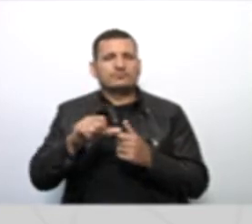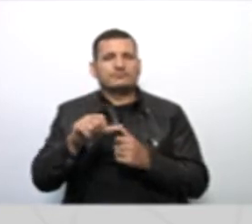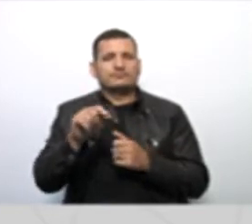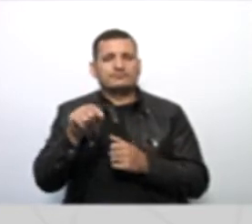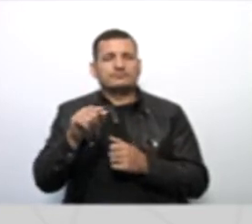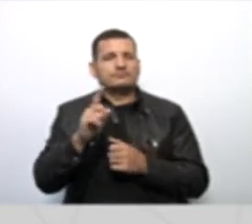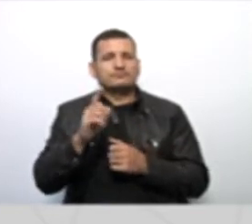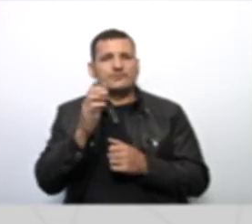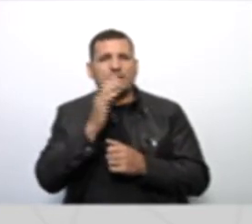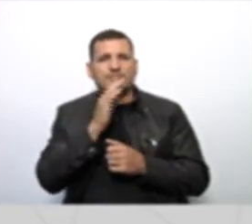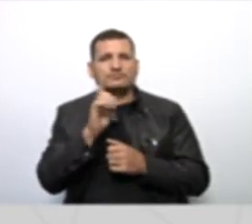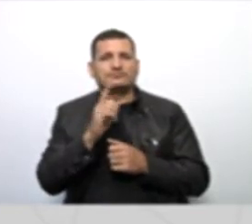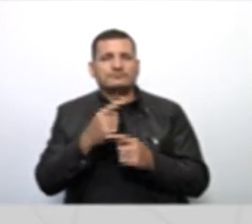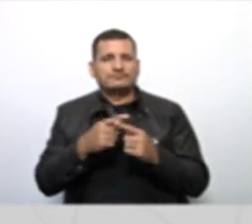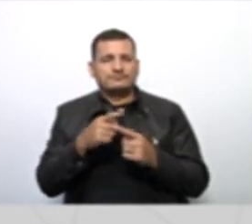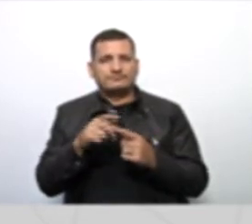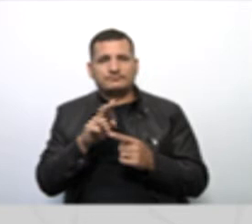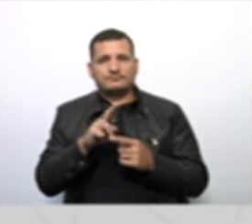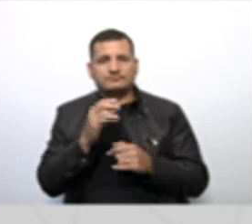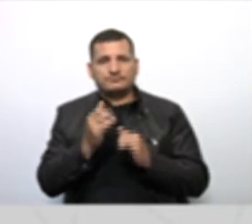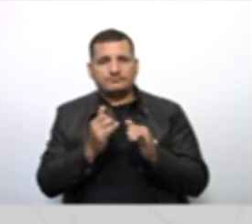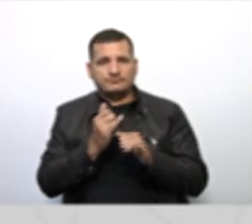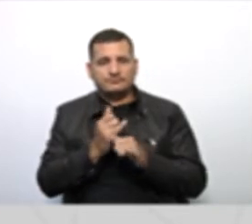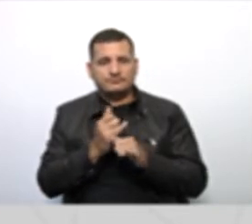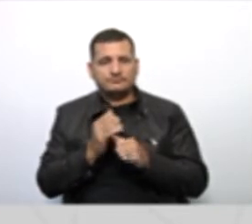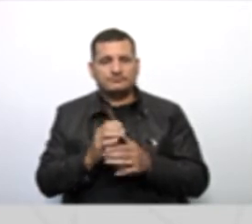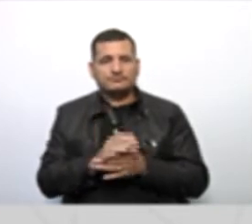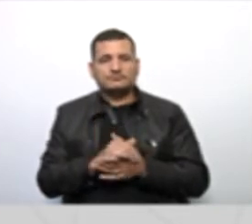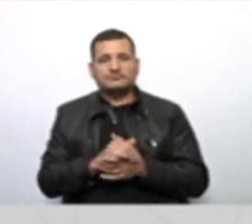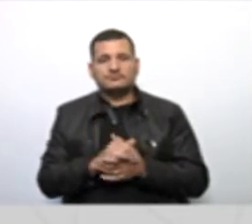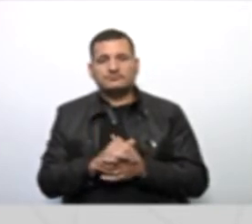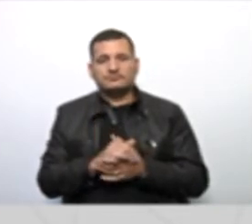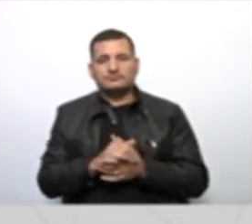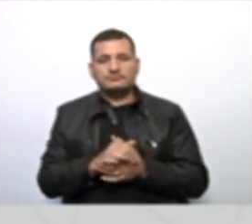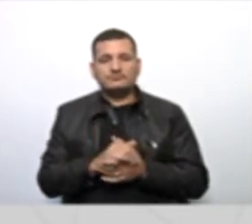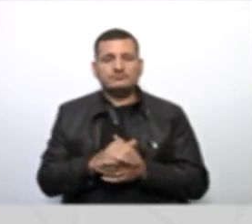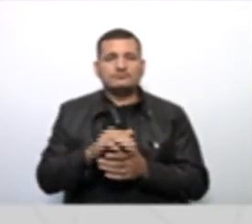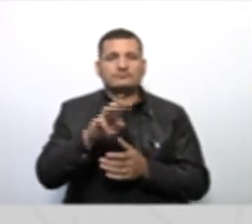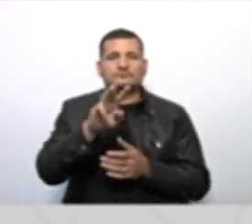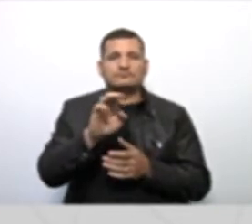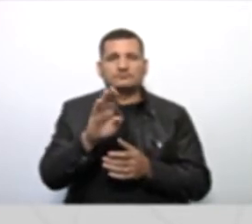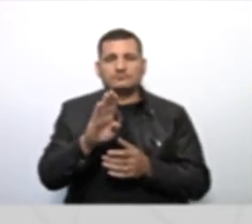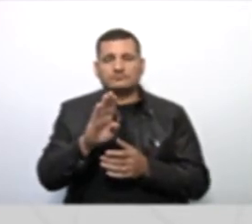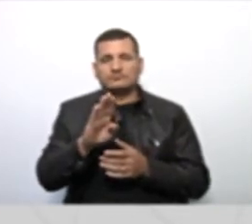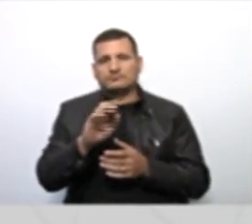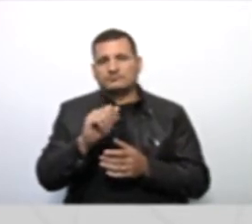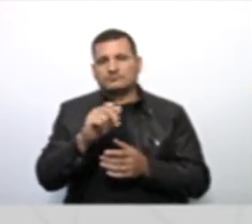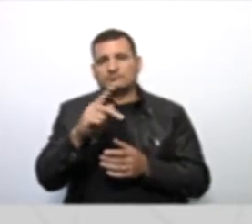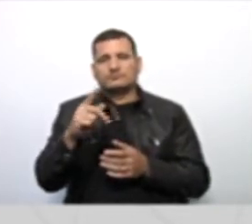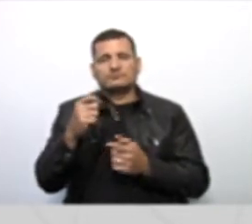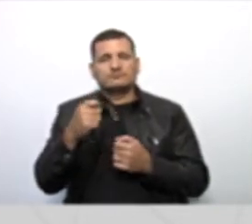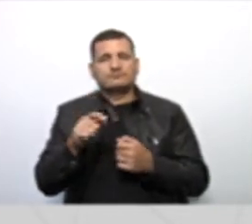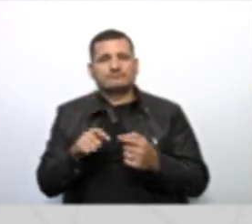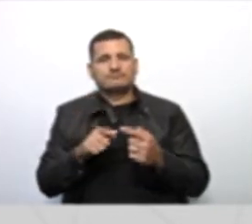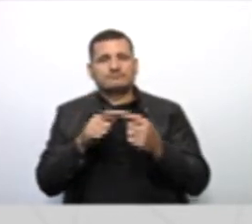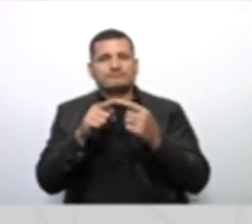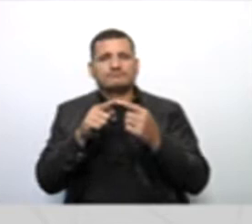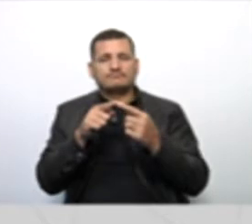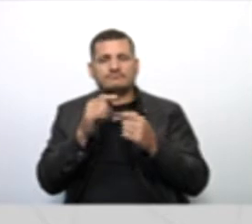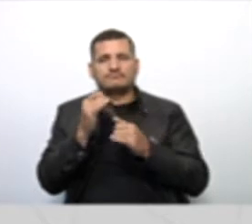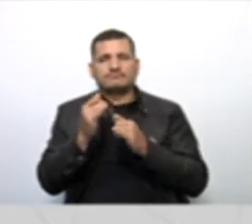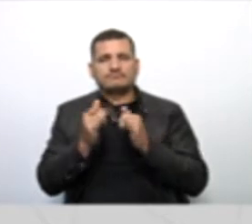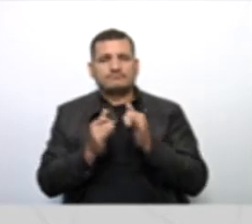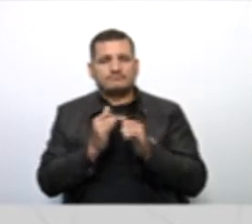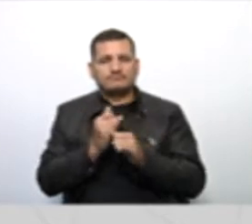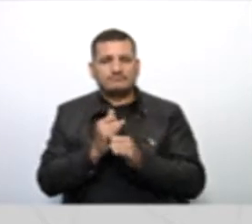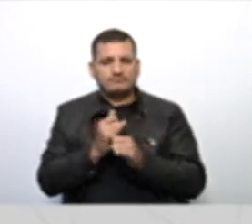rápido, porque ele utiliza a internet. Então aqui, ó, o web app necessita de uma conexão com a internet. Essa é uma das